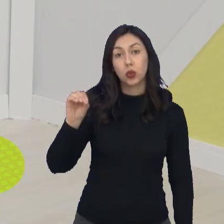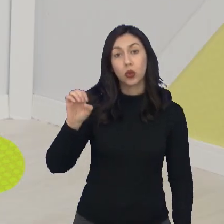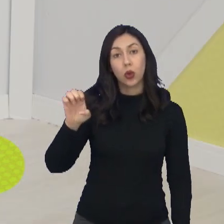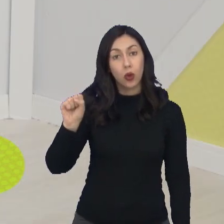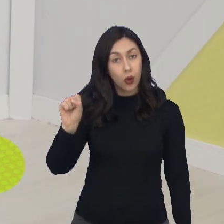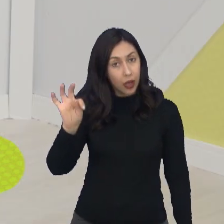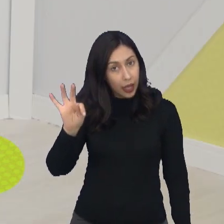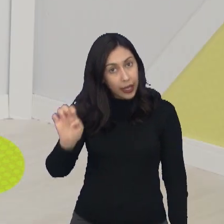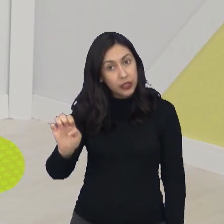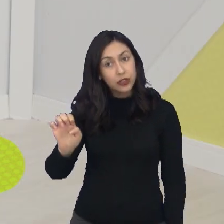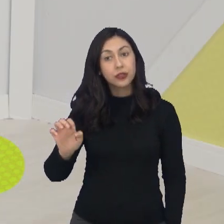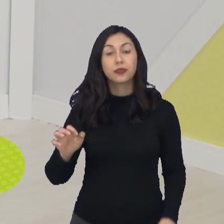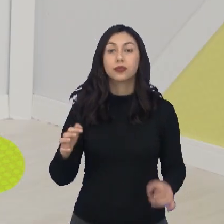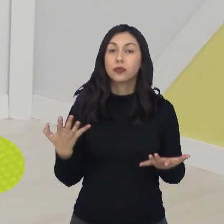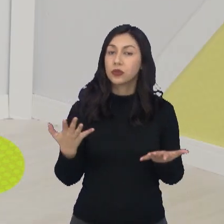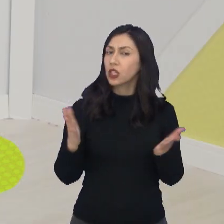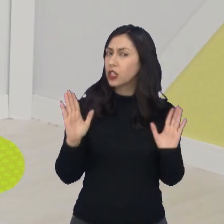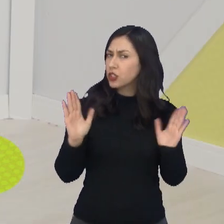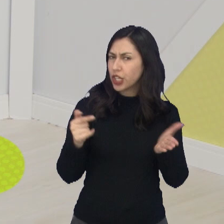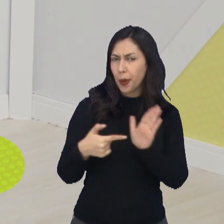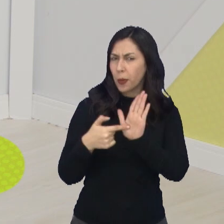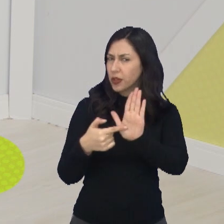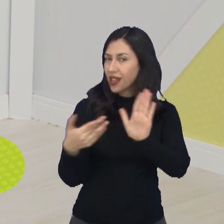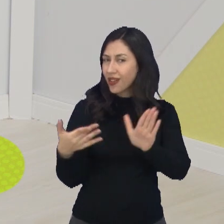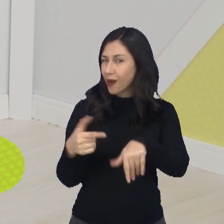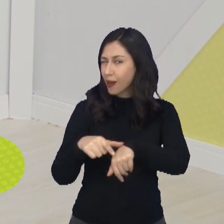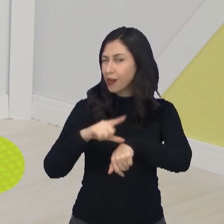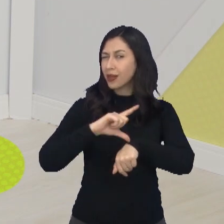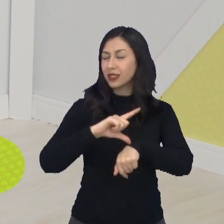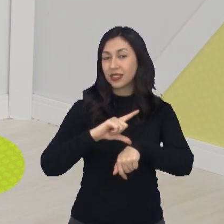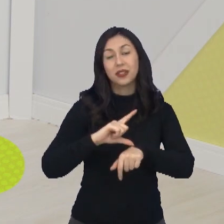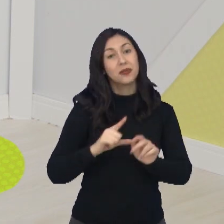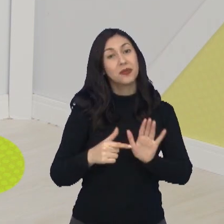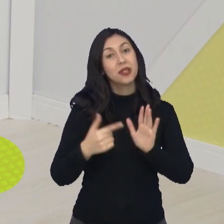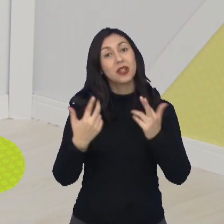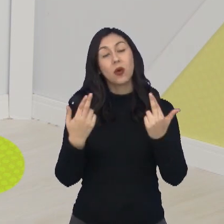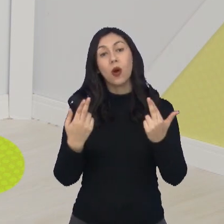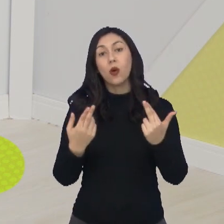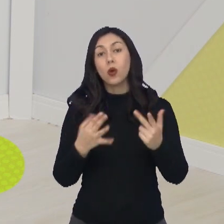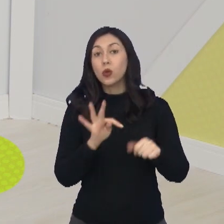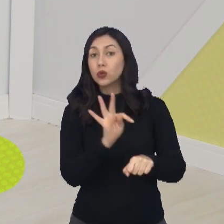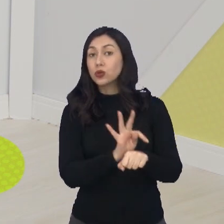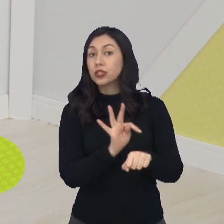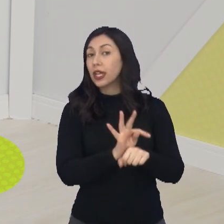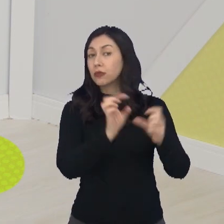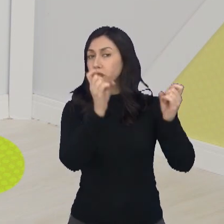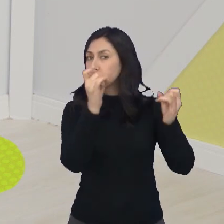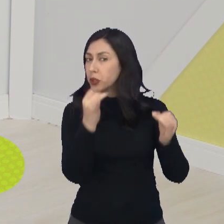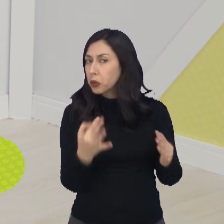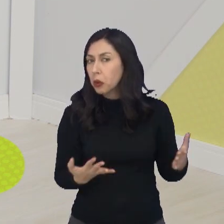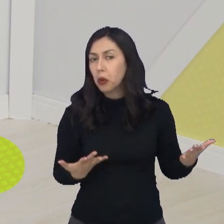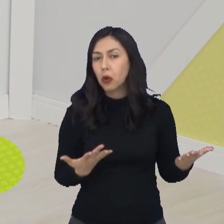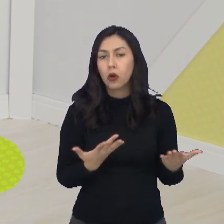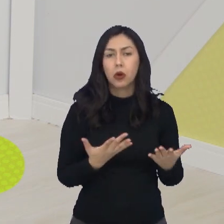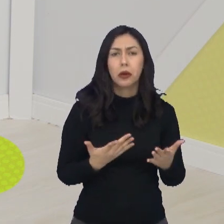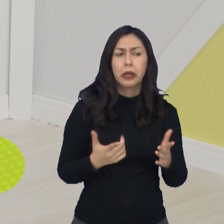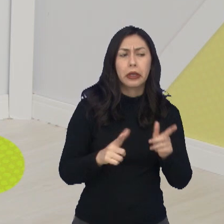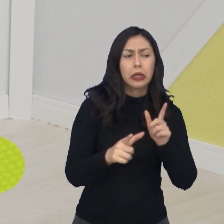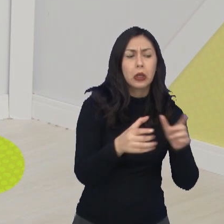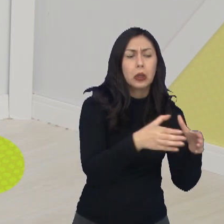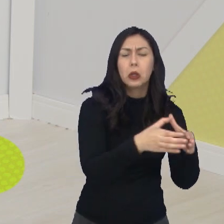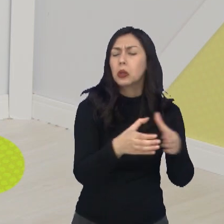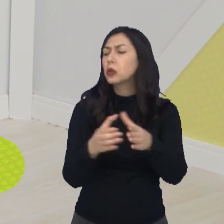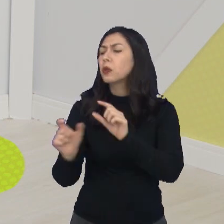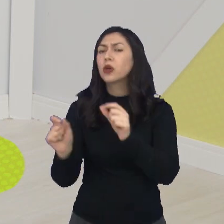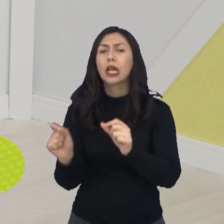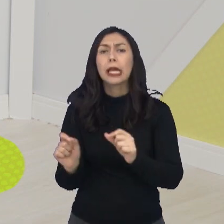decidiriam em casa. Brunão, já antecipei tudo isso para dizer, com base naquilo que disse o Ricardo Costa e esses prováveis confrontos, quem quer